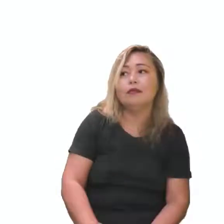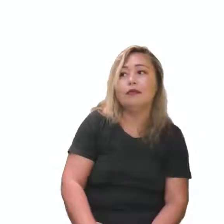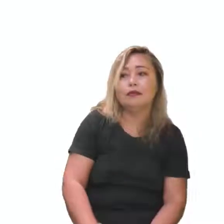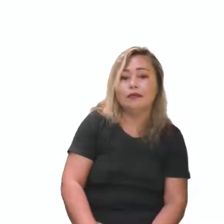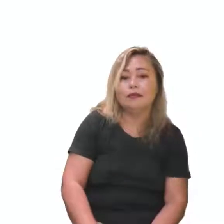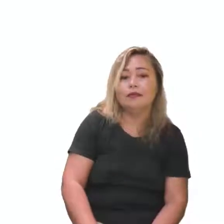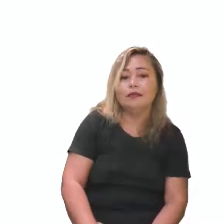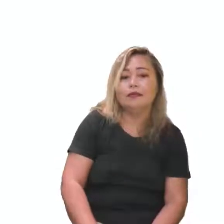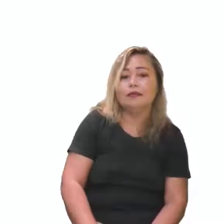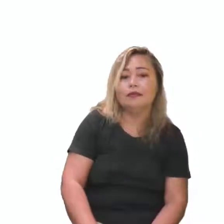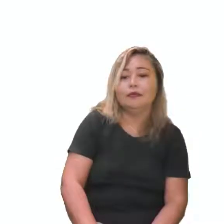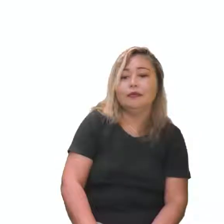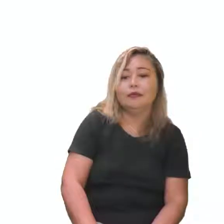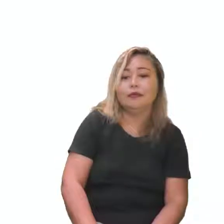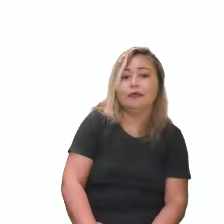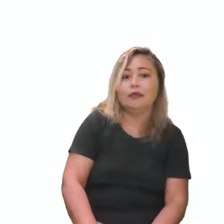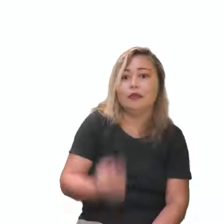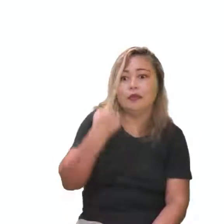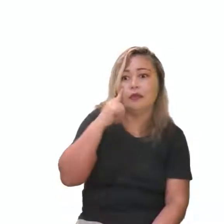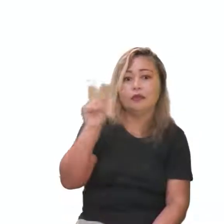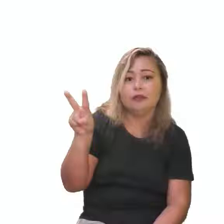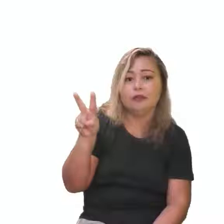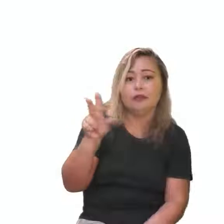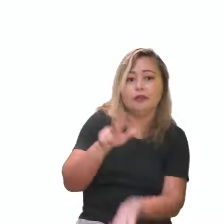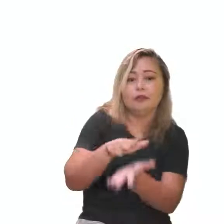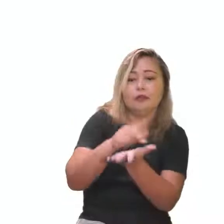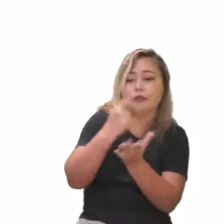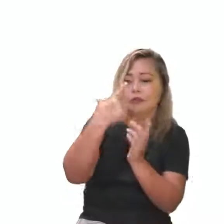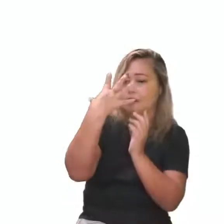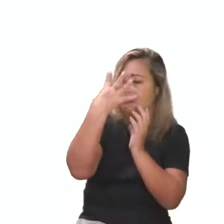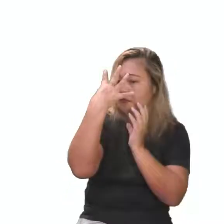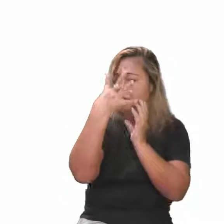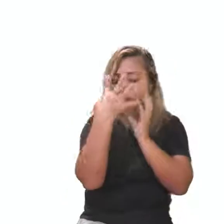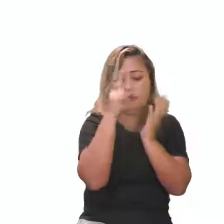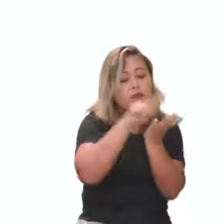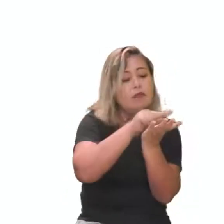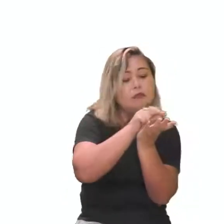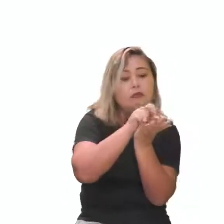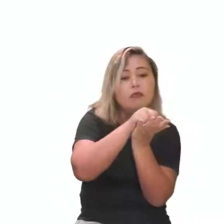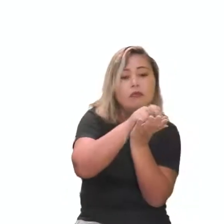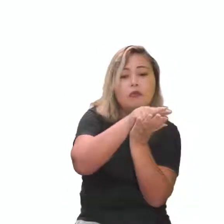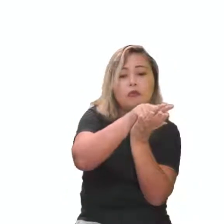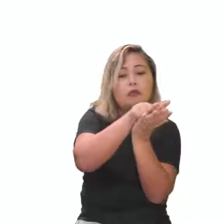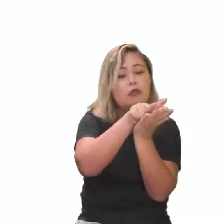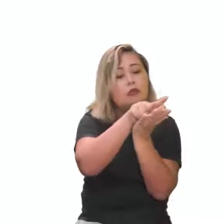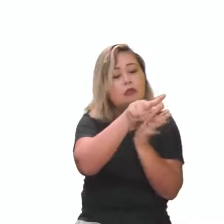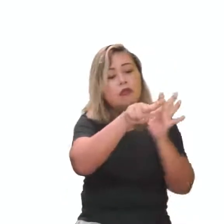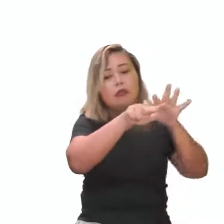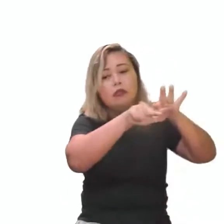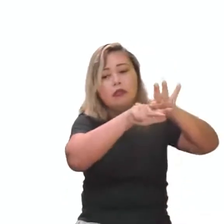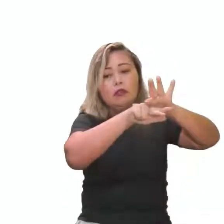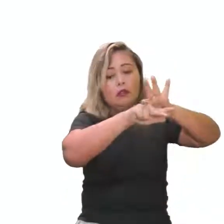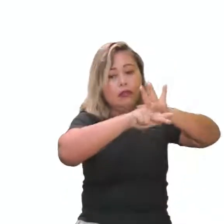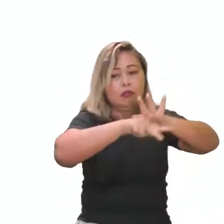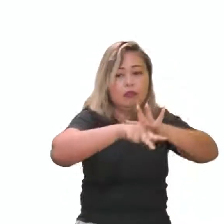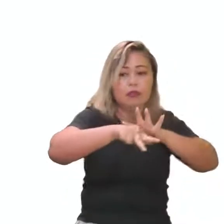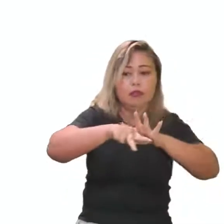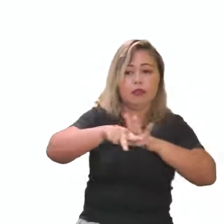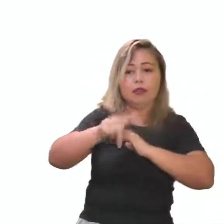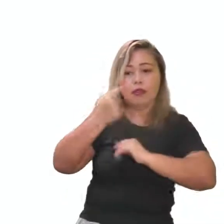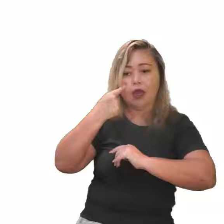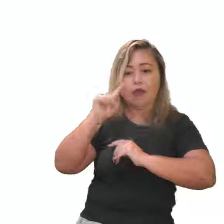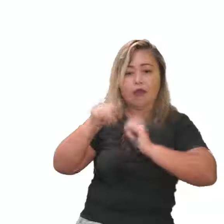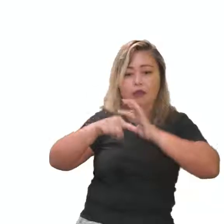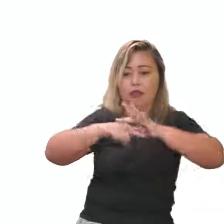Cadê? Deixa eu ver se tá. Olha aqui ele, ó. Cabecinha dele, o dorso dele, as patinhas dele, tá